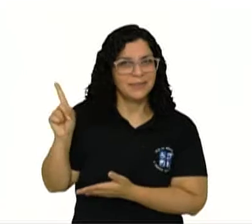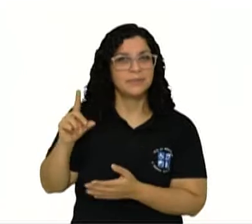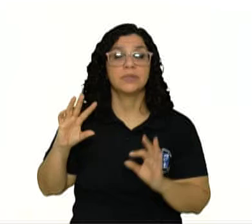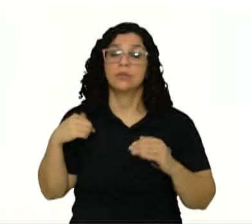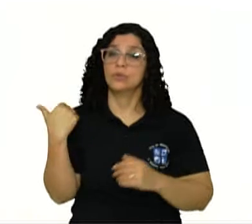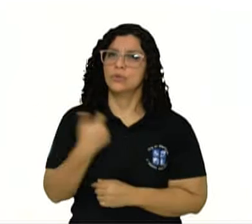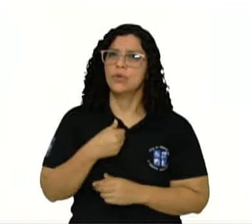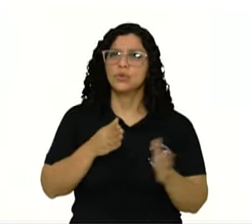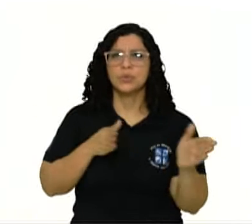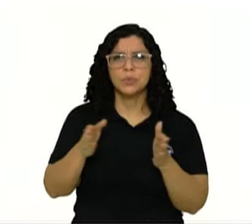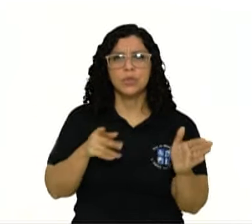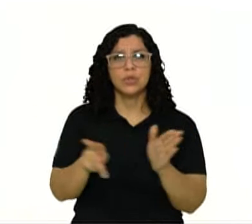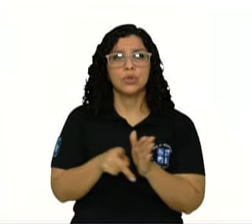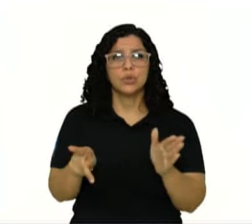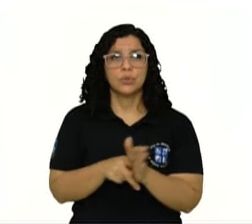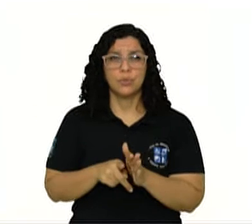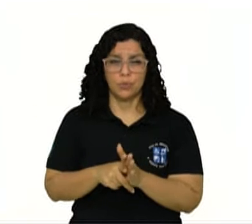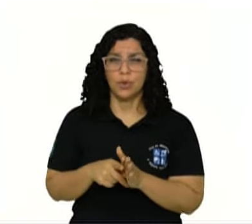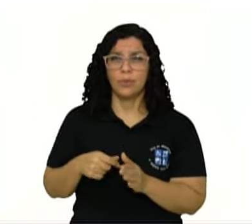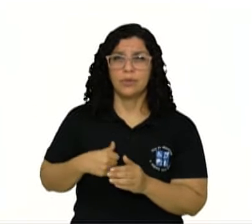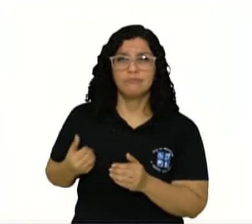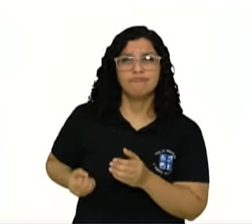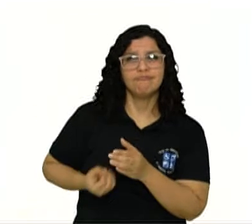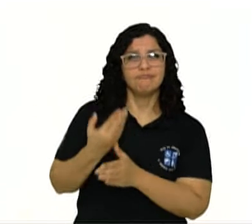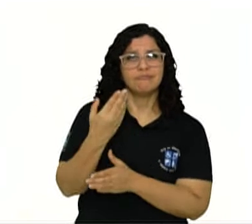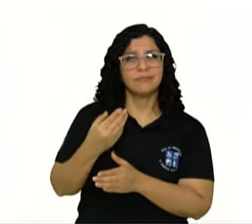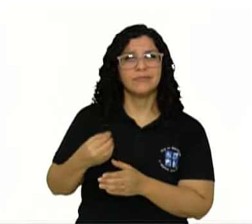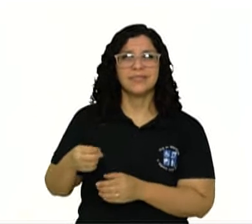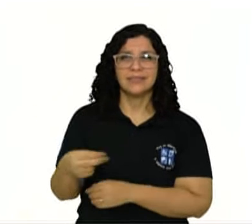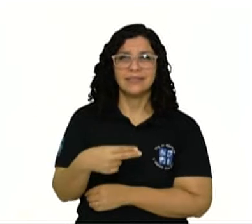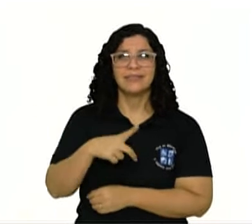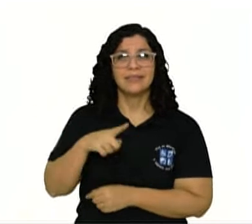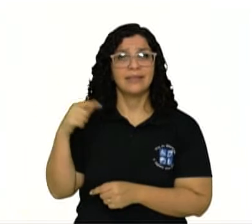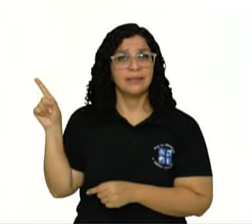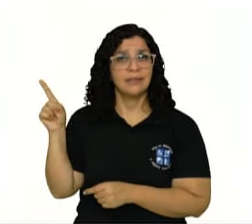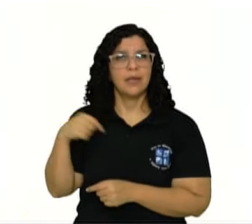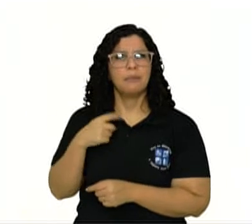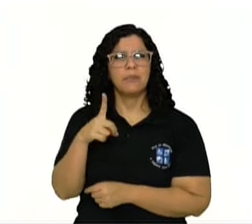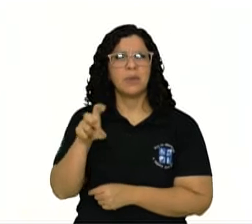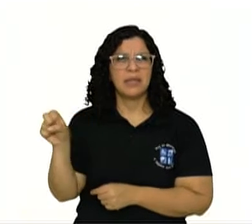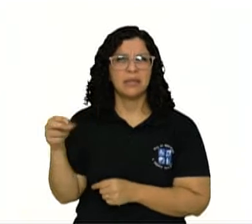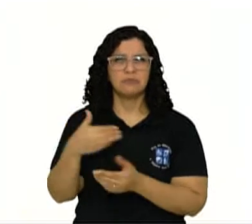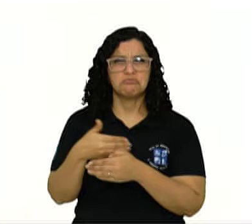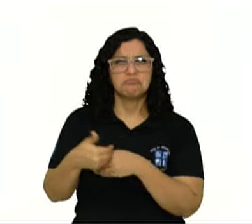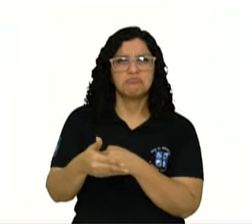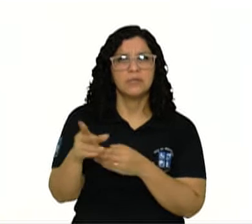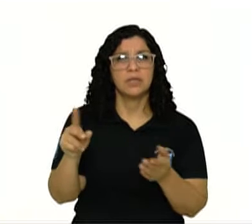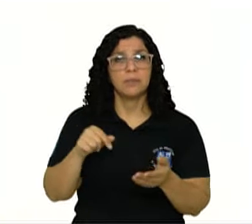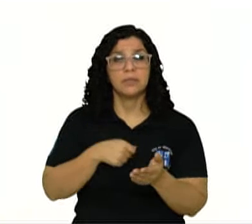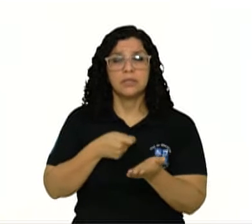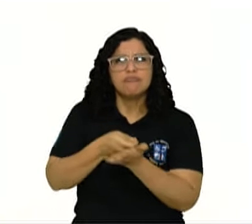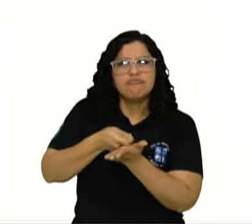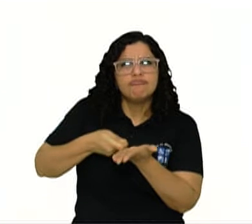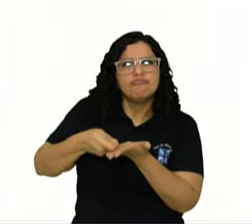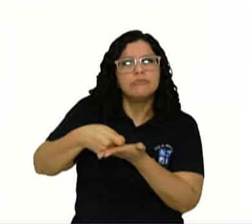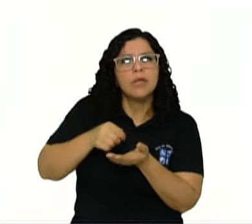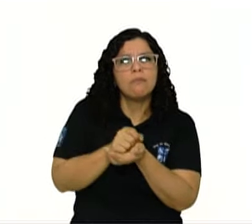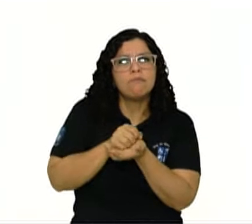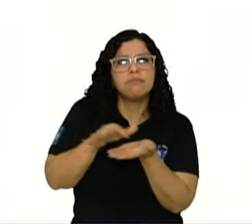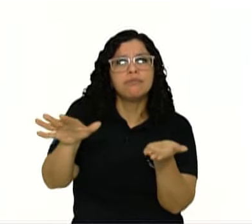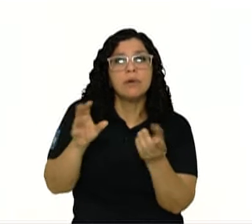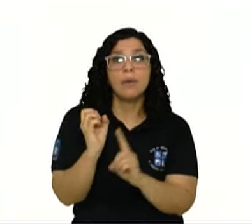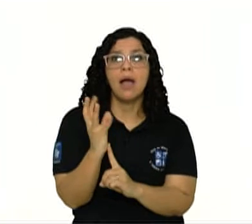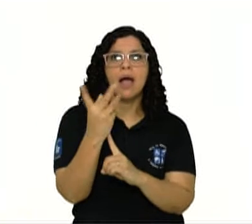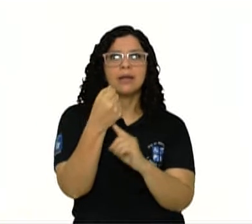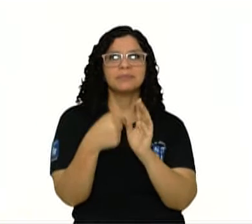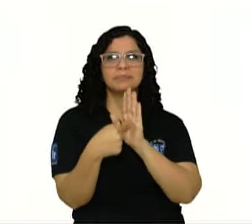Então, durante o período renascentista, que data aí entre 1500 para frente, a xilogravura difundiu a